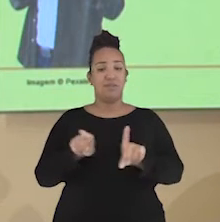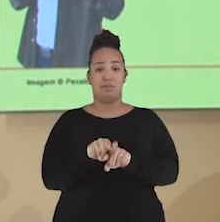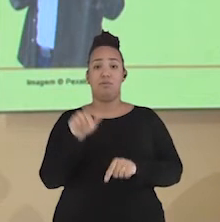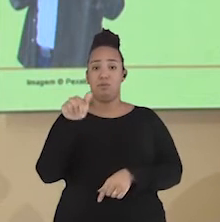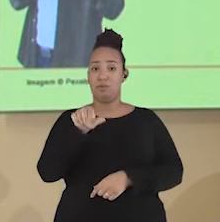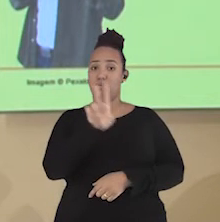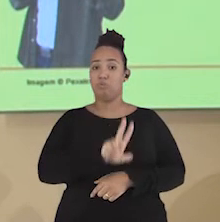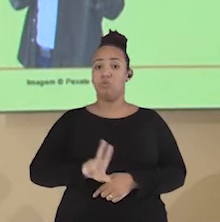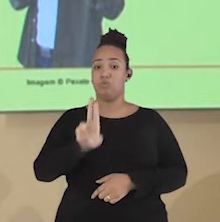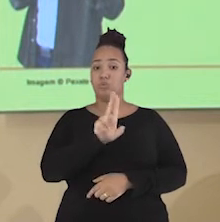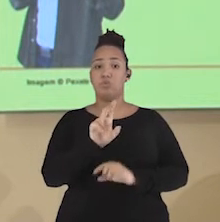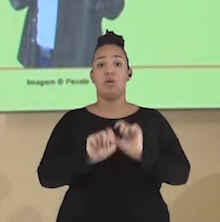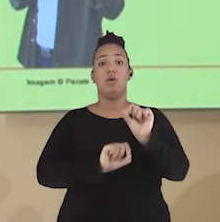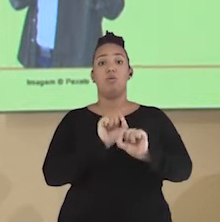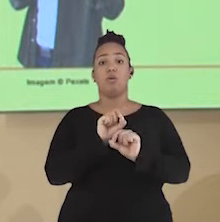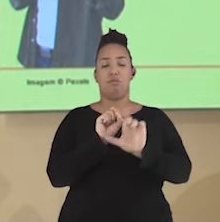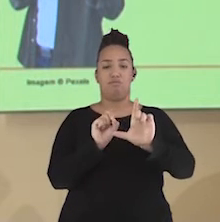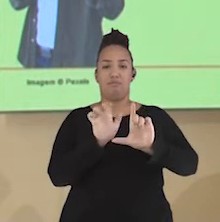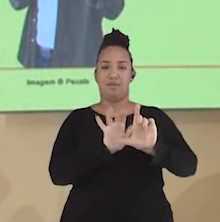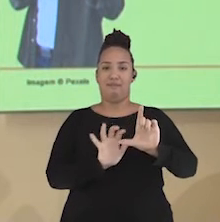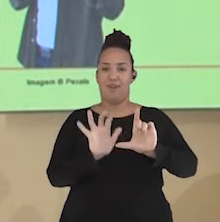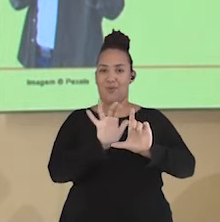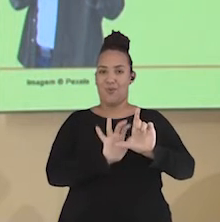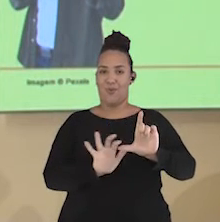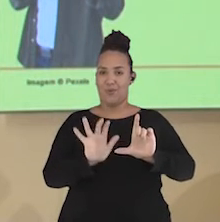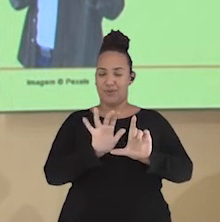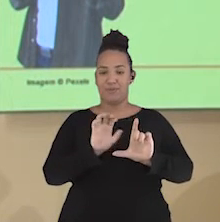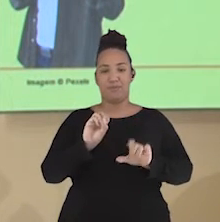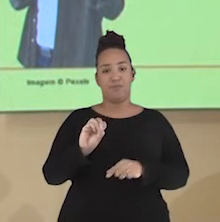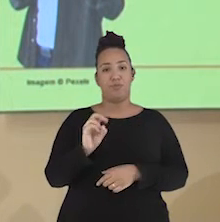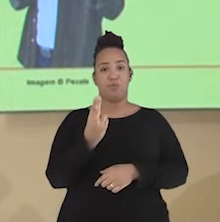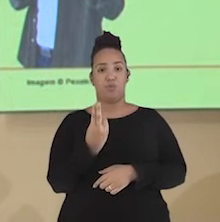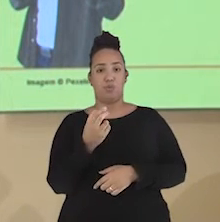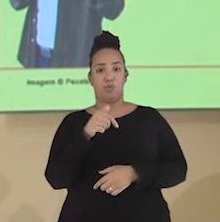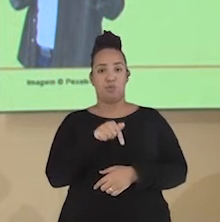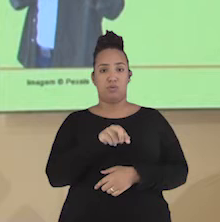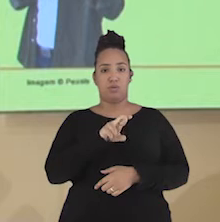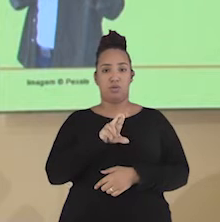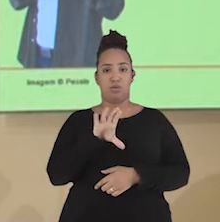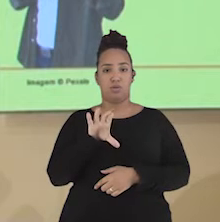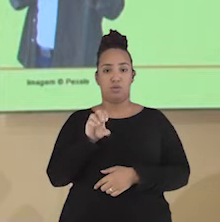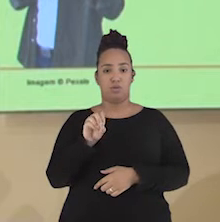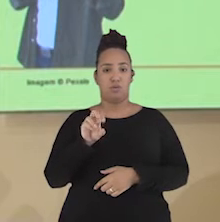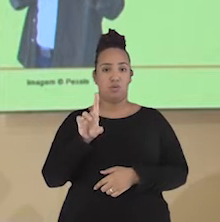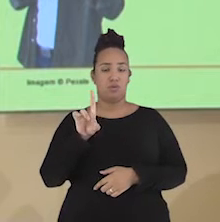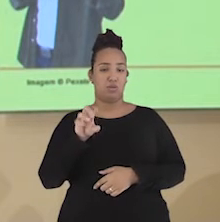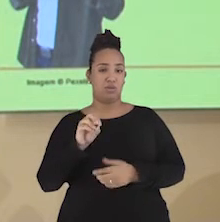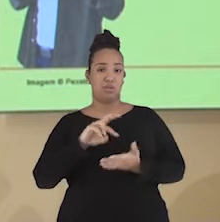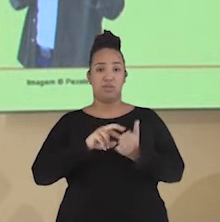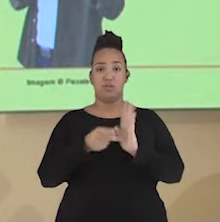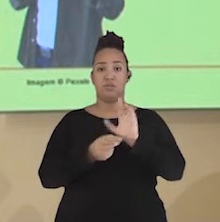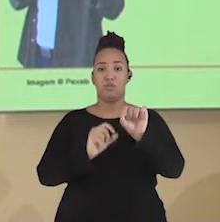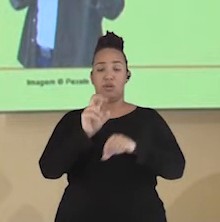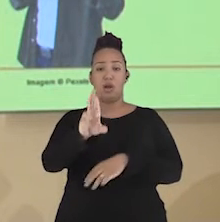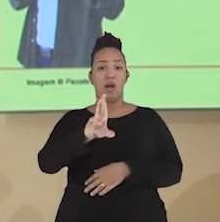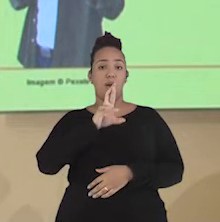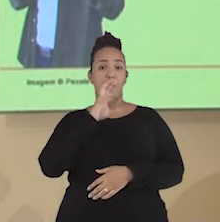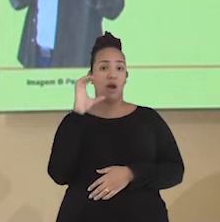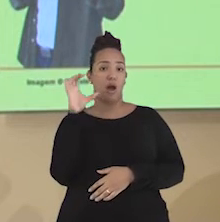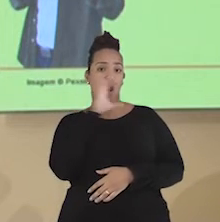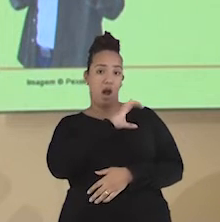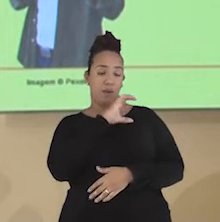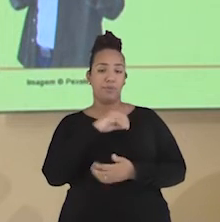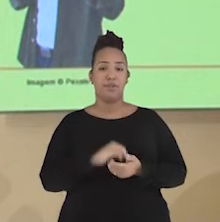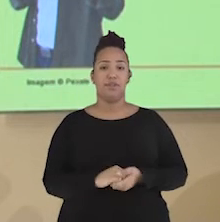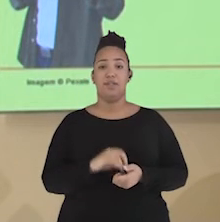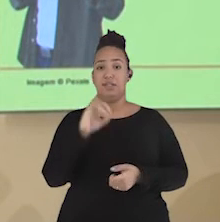muito utilizado. Esse é o símbolo do QR Code, ou Quick Response, que significa resposta rápida.